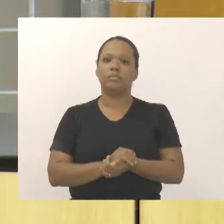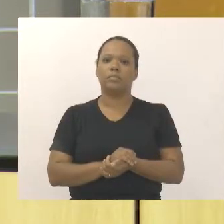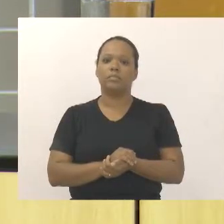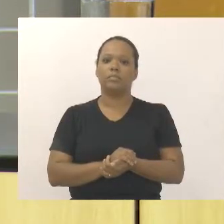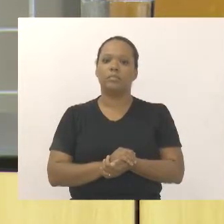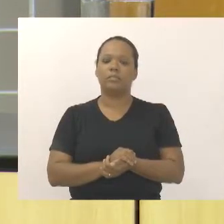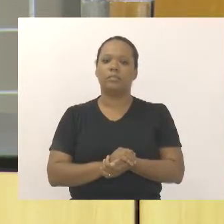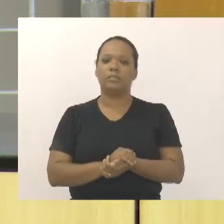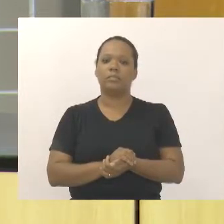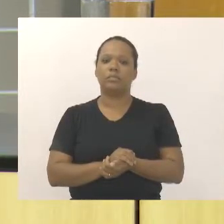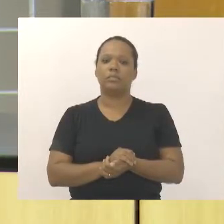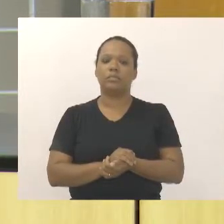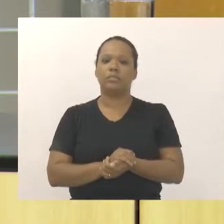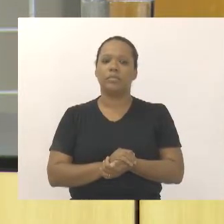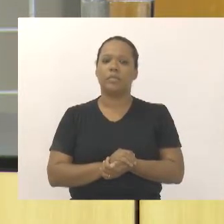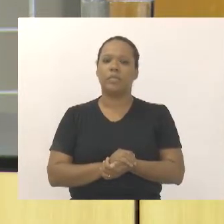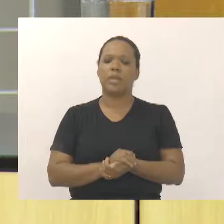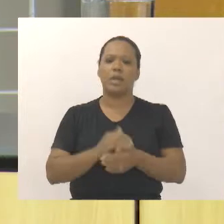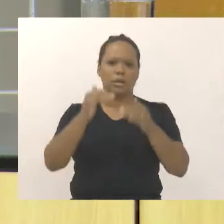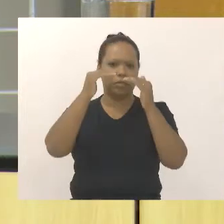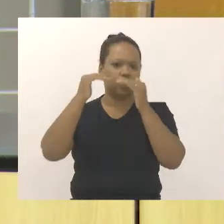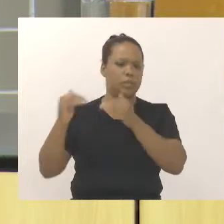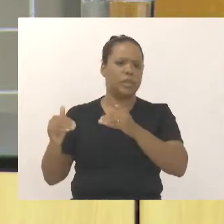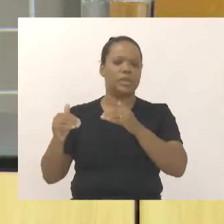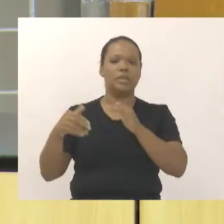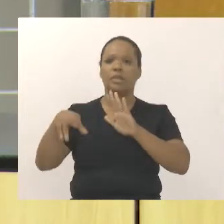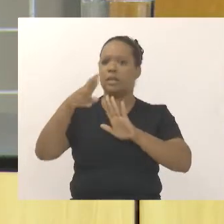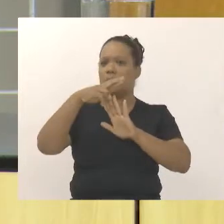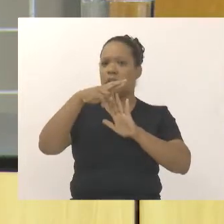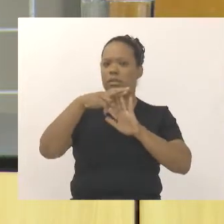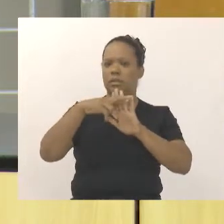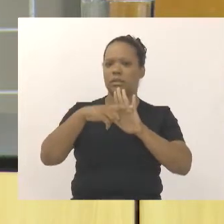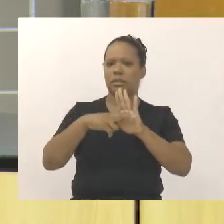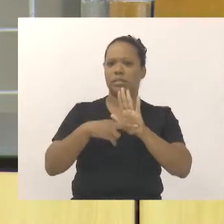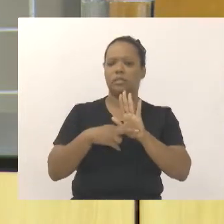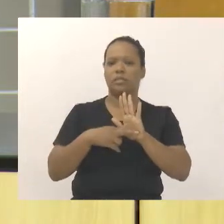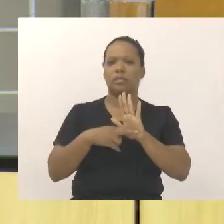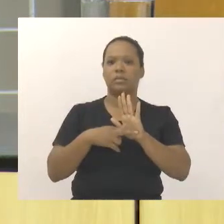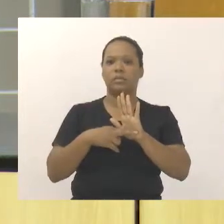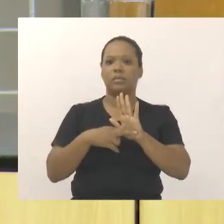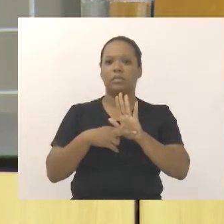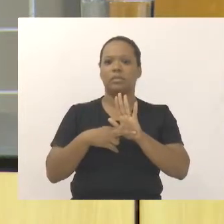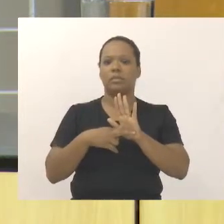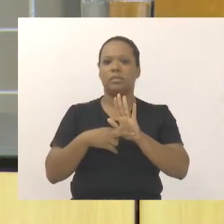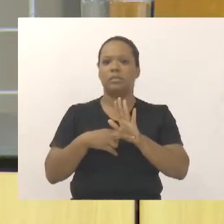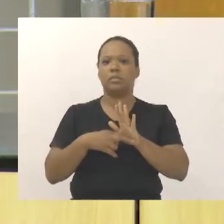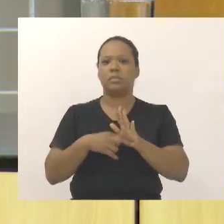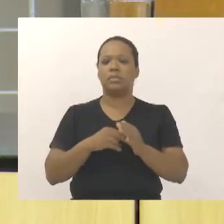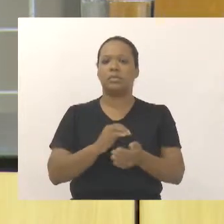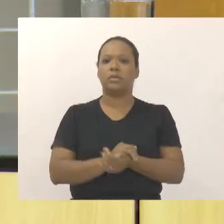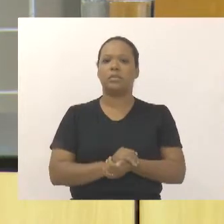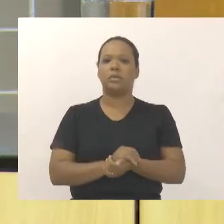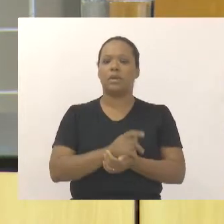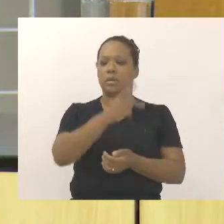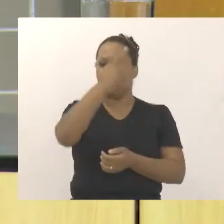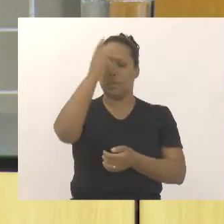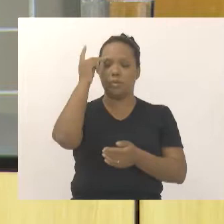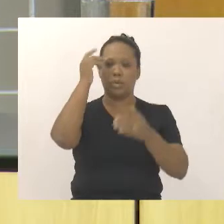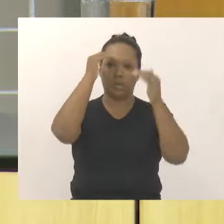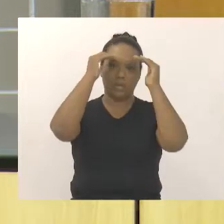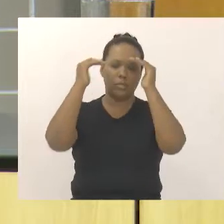das disposições previstas nessa lei, sujeita a infratores